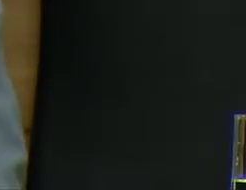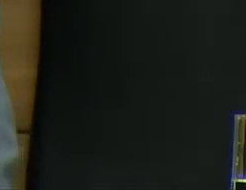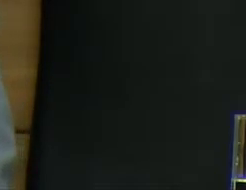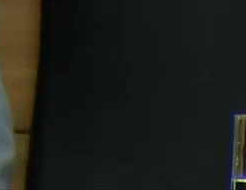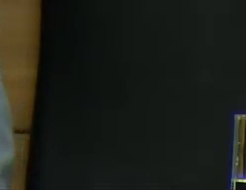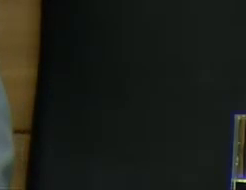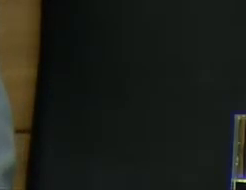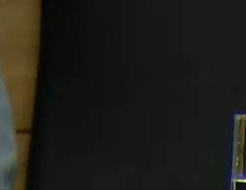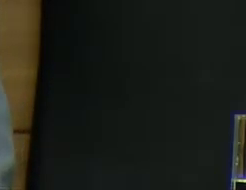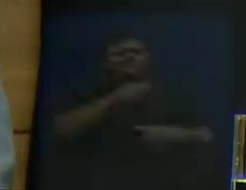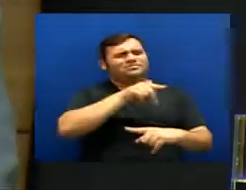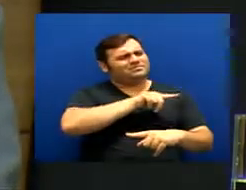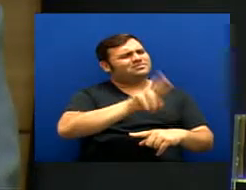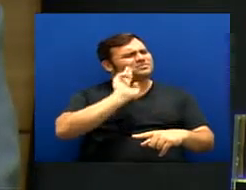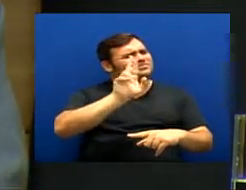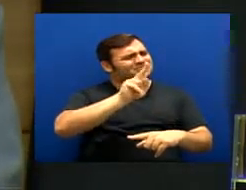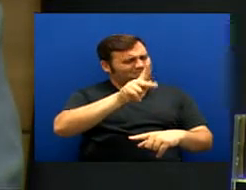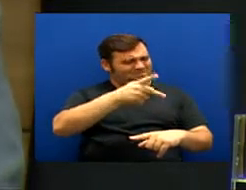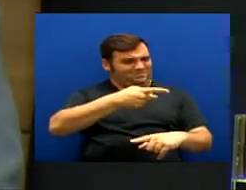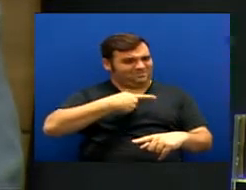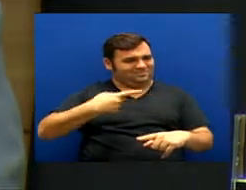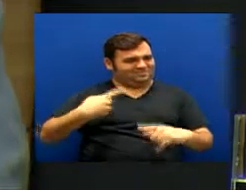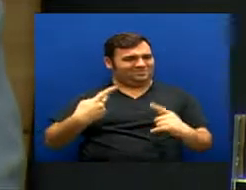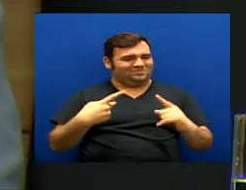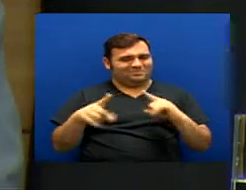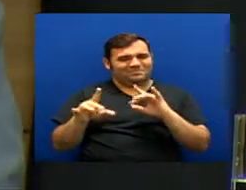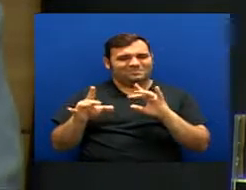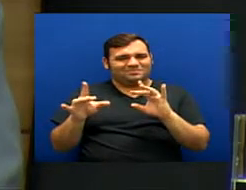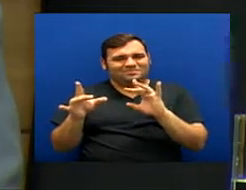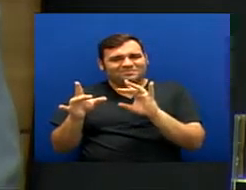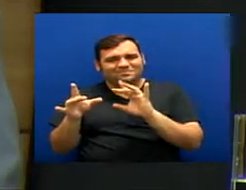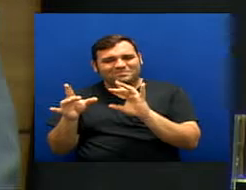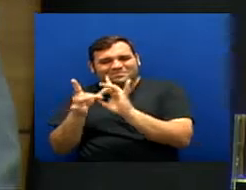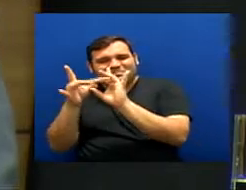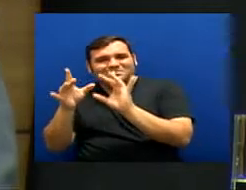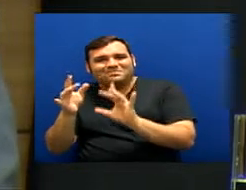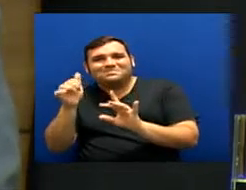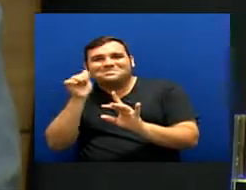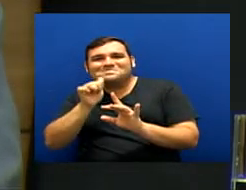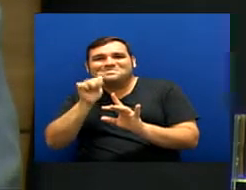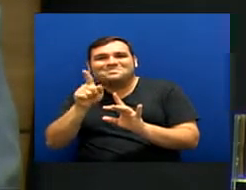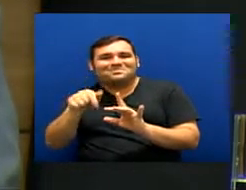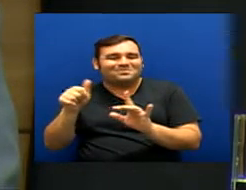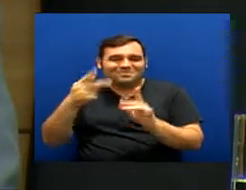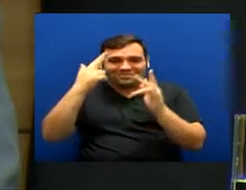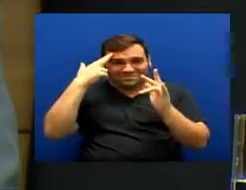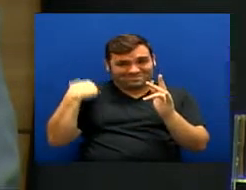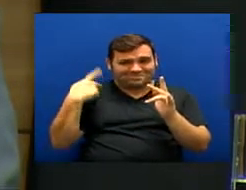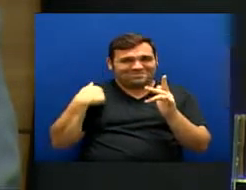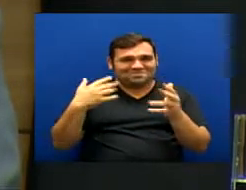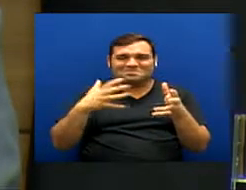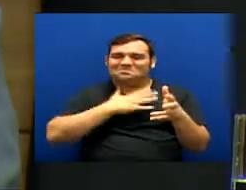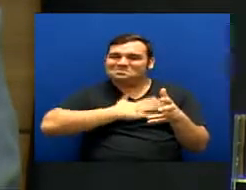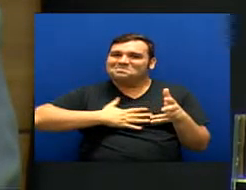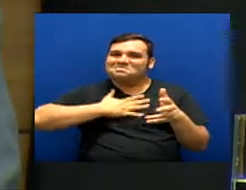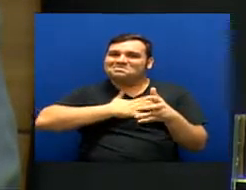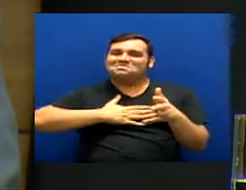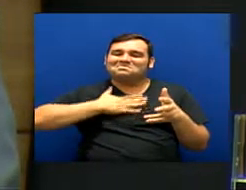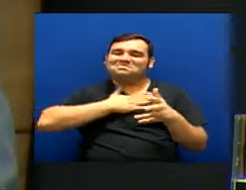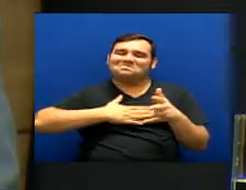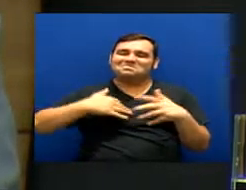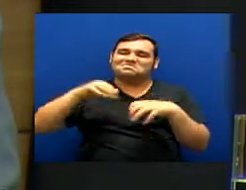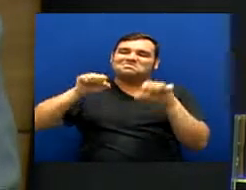irmãs beneditinas e as irmãs da Divina Providência. Eu não sei qual era a corrente